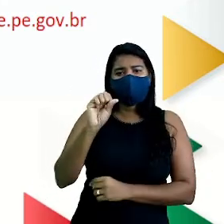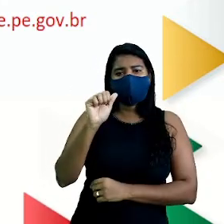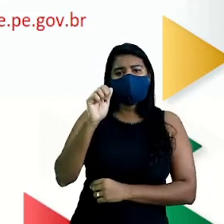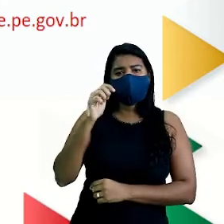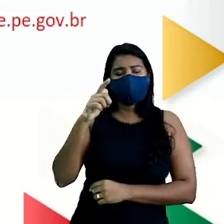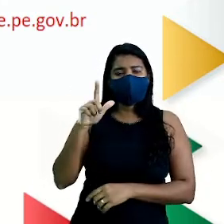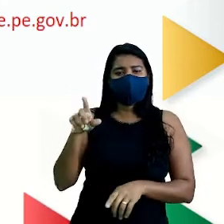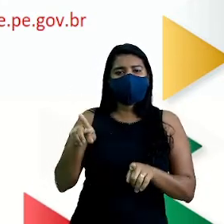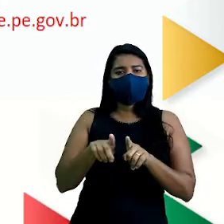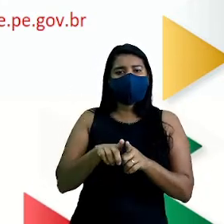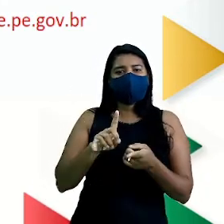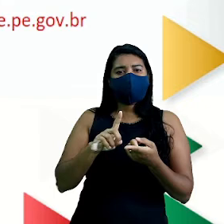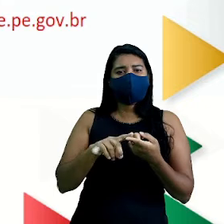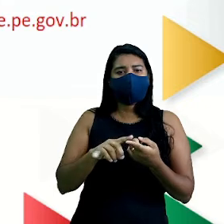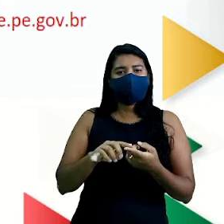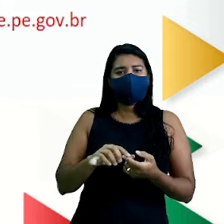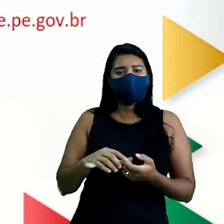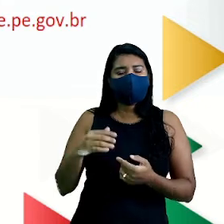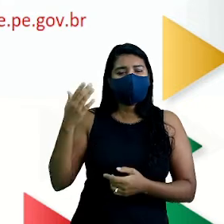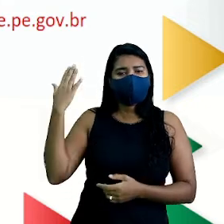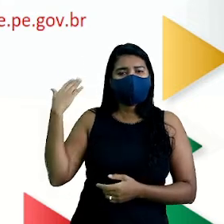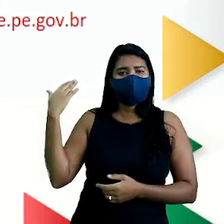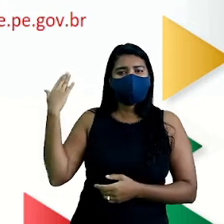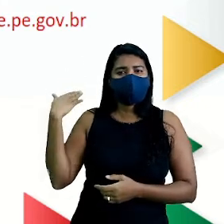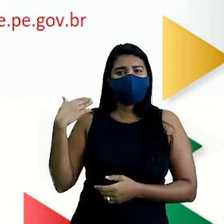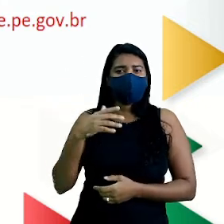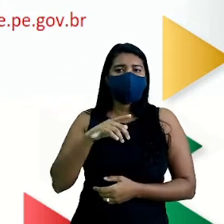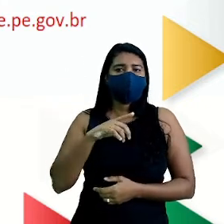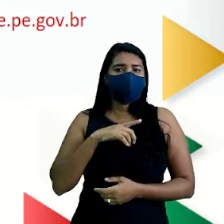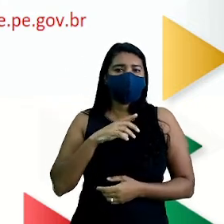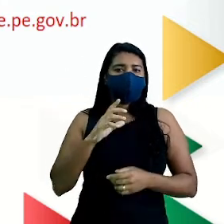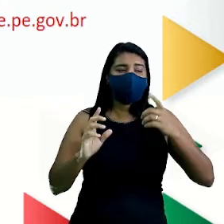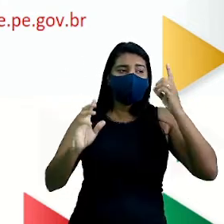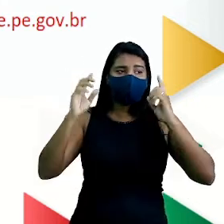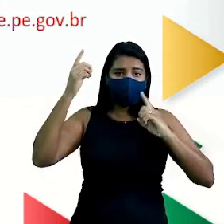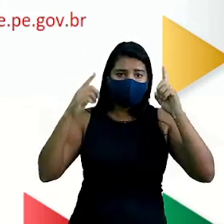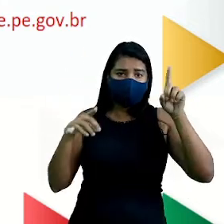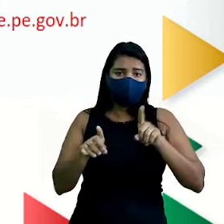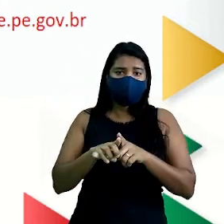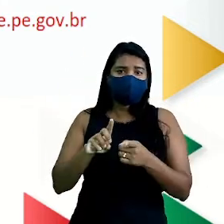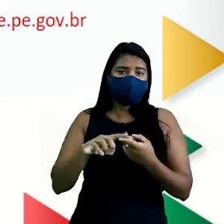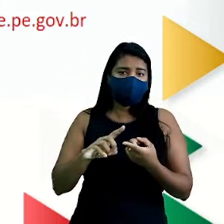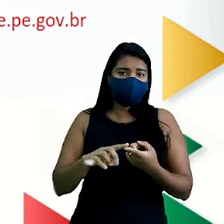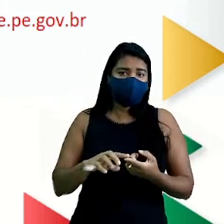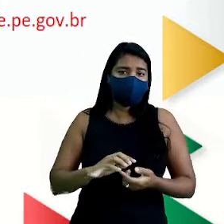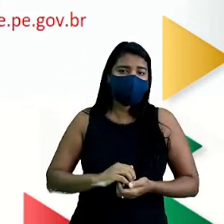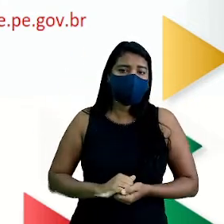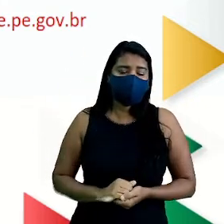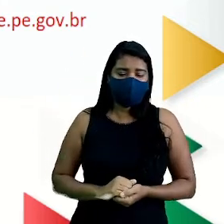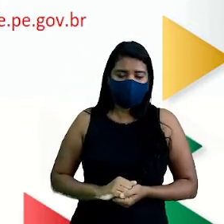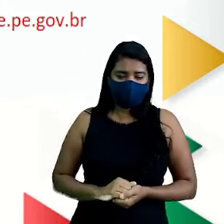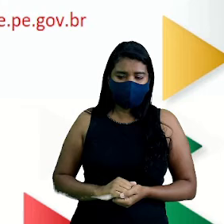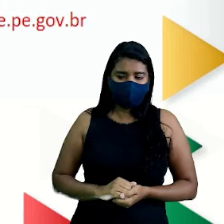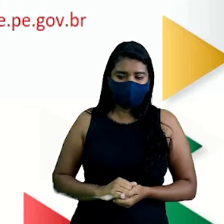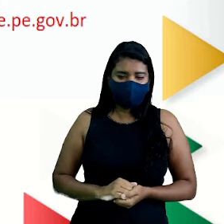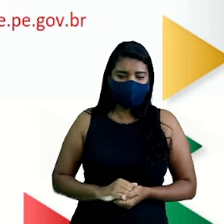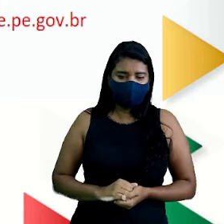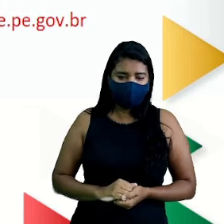salões, né? Lembrando que antigamente tinha muito carnaval nos salões, né? As pessoas iam para os salões, né,